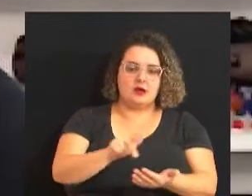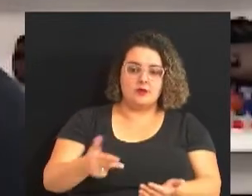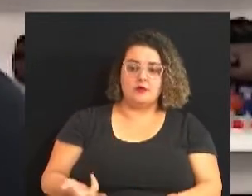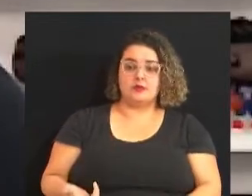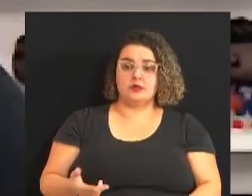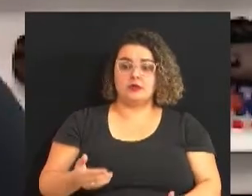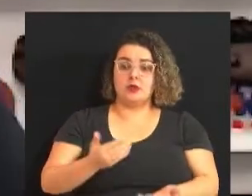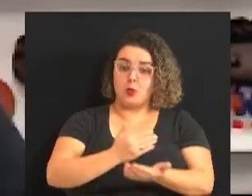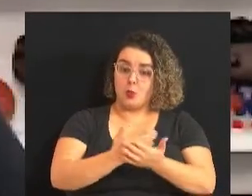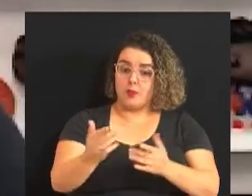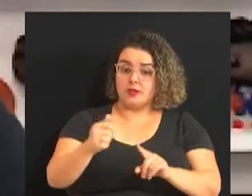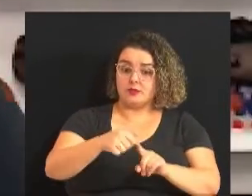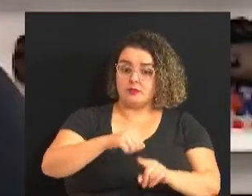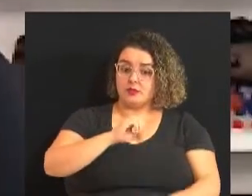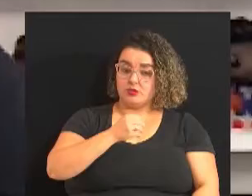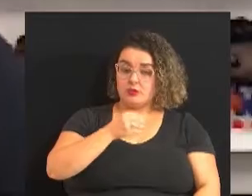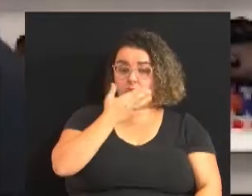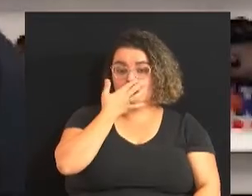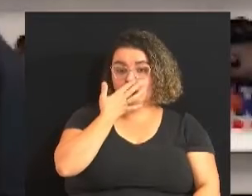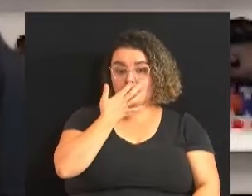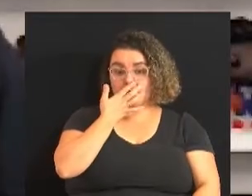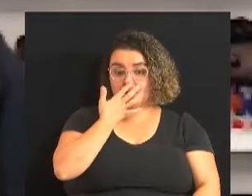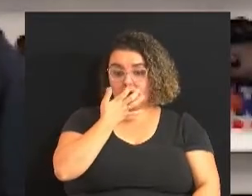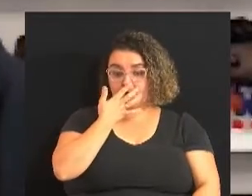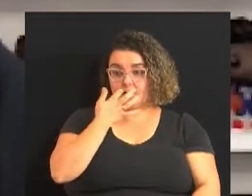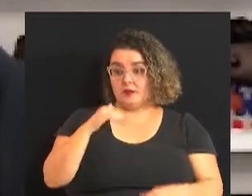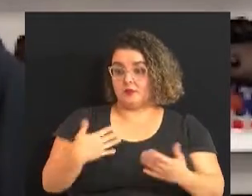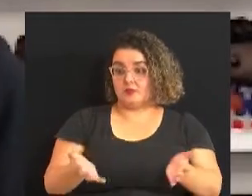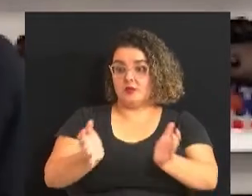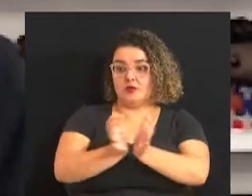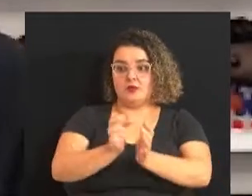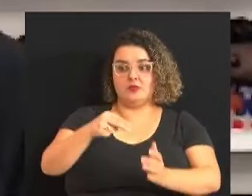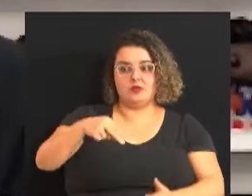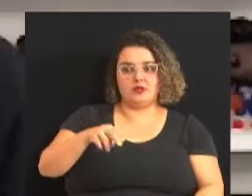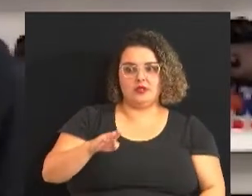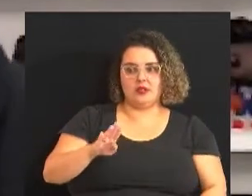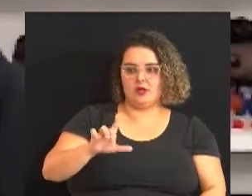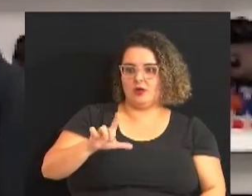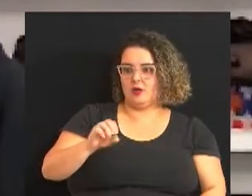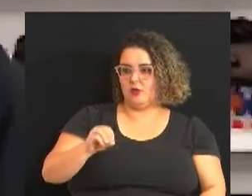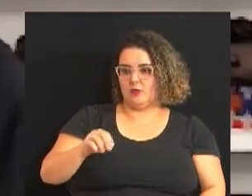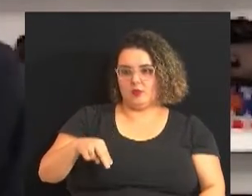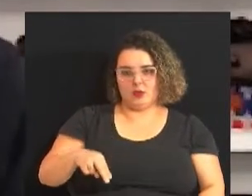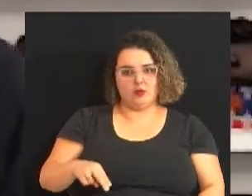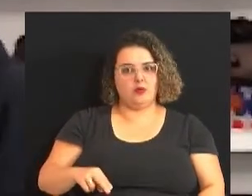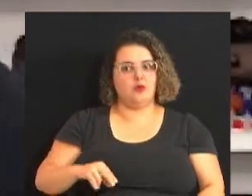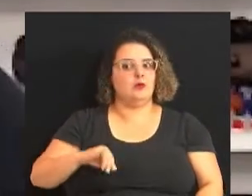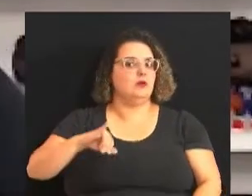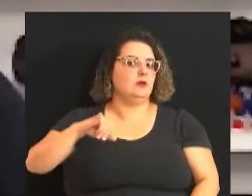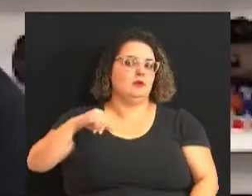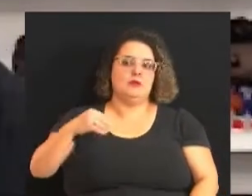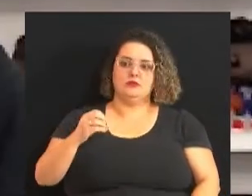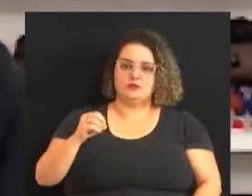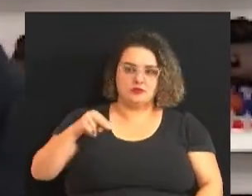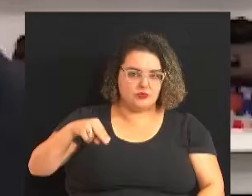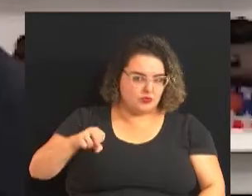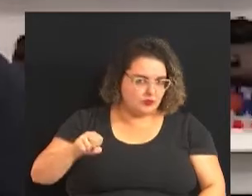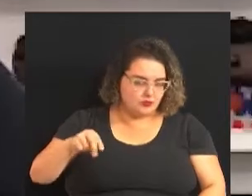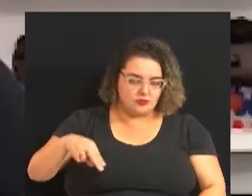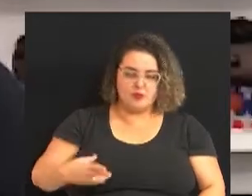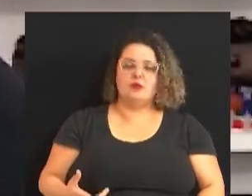mudar. Mas um time com o LeBron James, com o Anthony Davis, tem que sonhar sempre grande. Você tem que sonhar com playoffs, tem que sonhar com